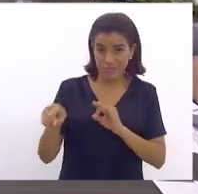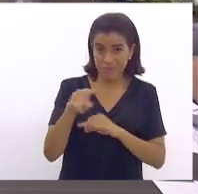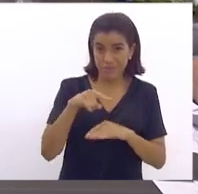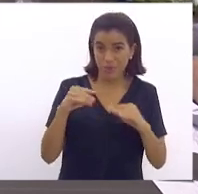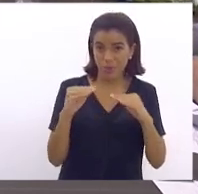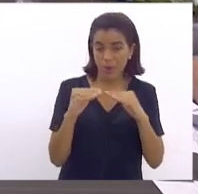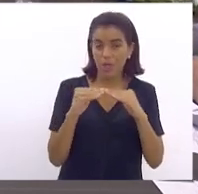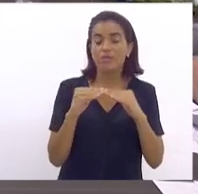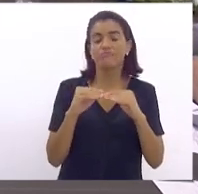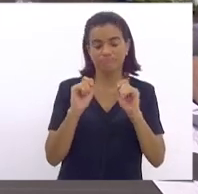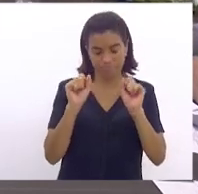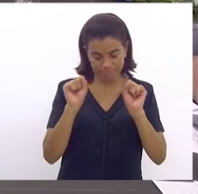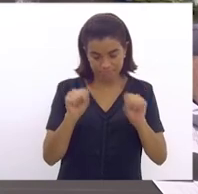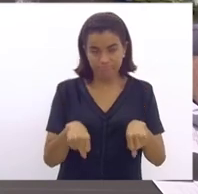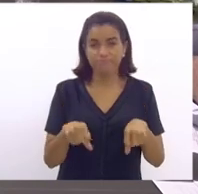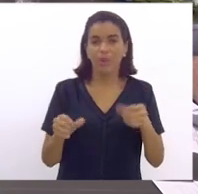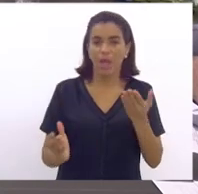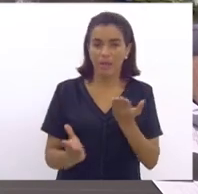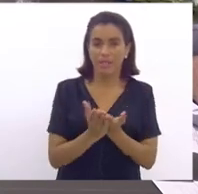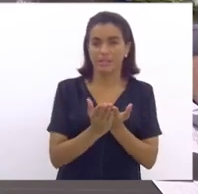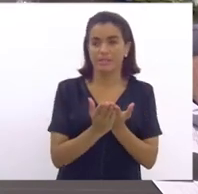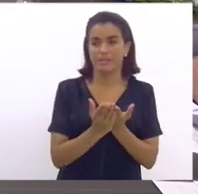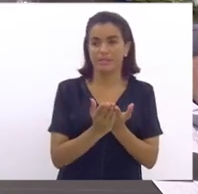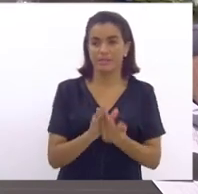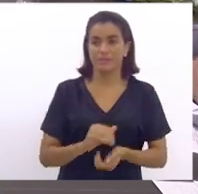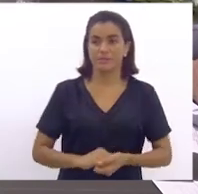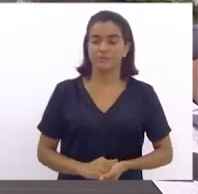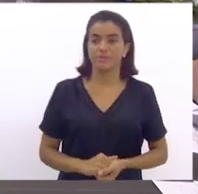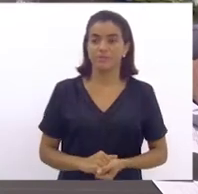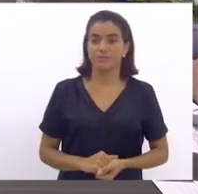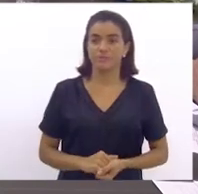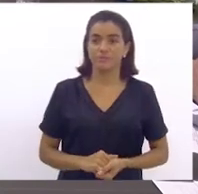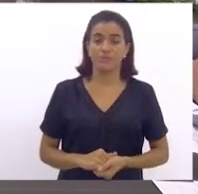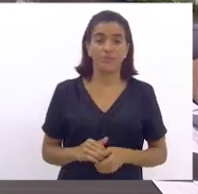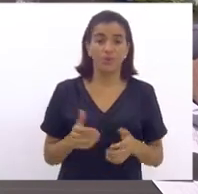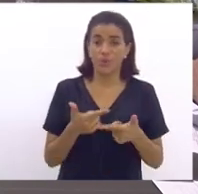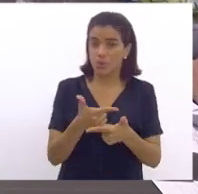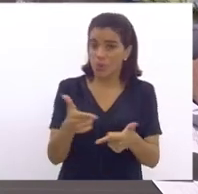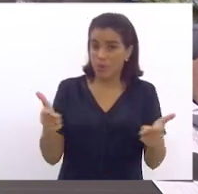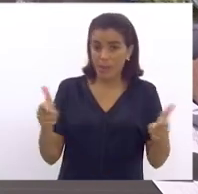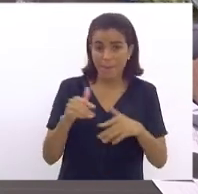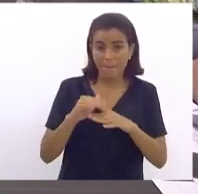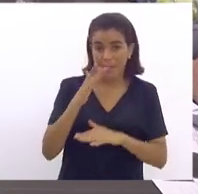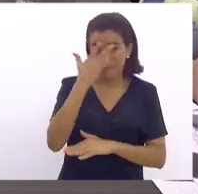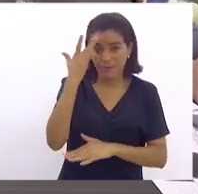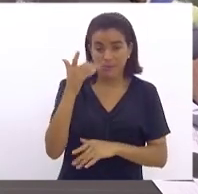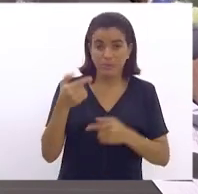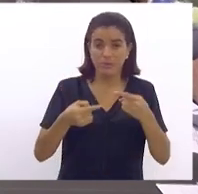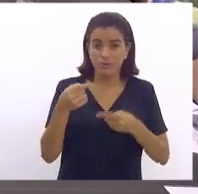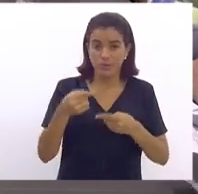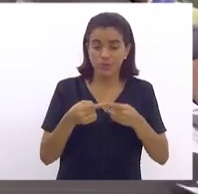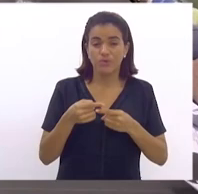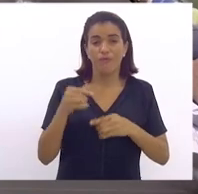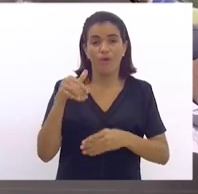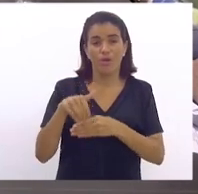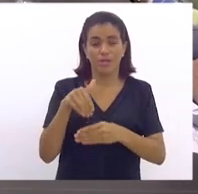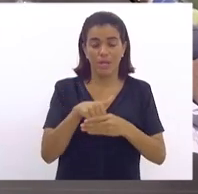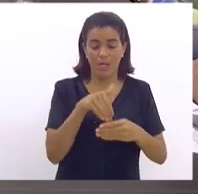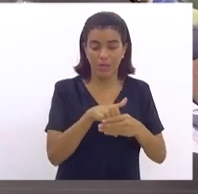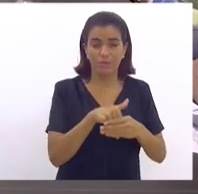anexação? Anexação. Anexação. Então, não havendo mais quem queira discutir, em votação pela anexação ao